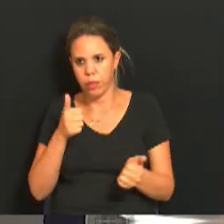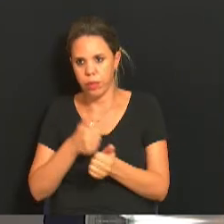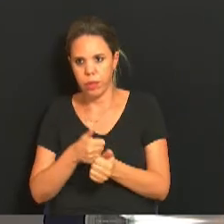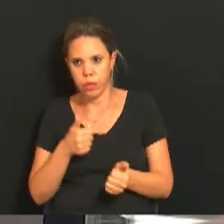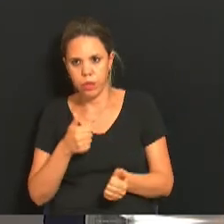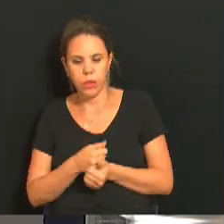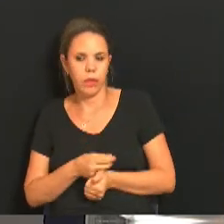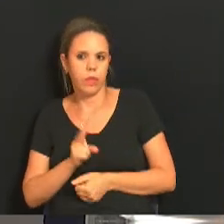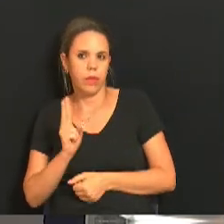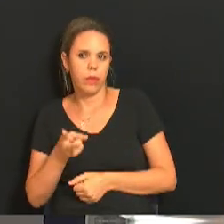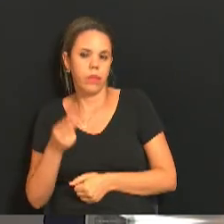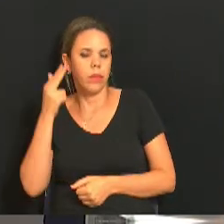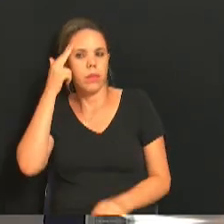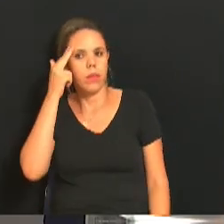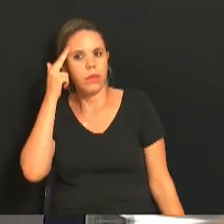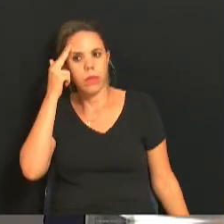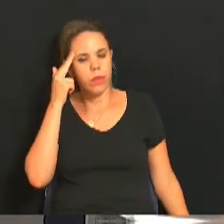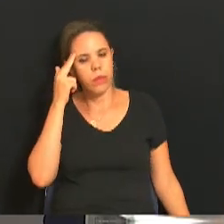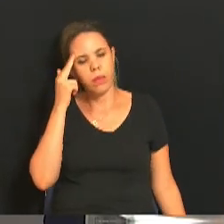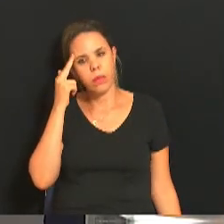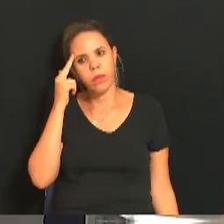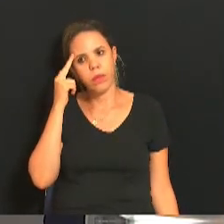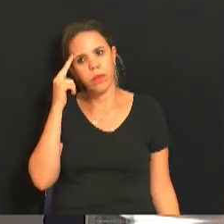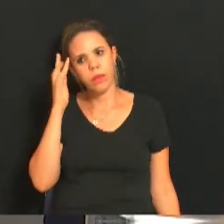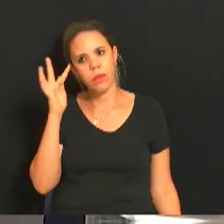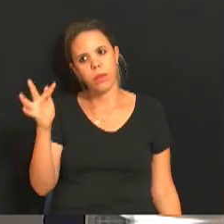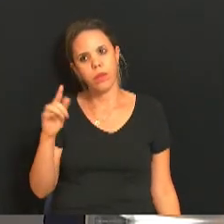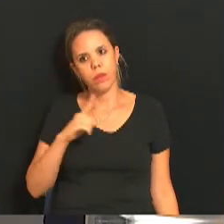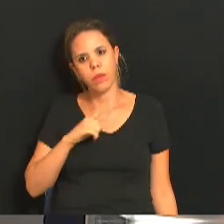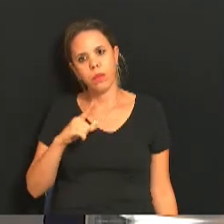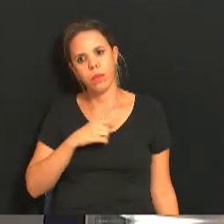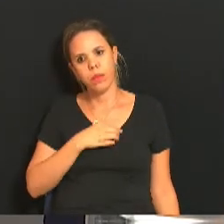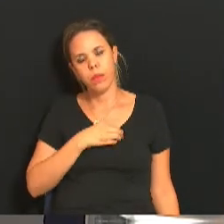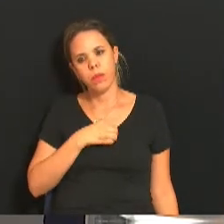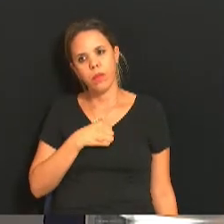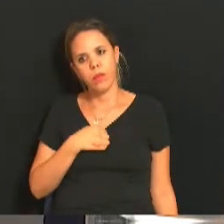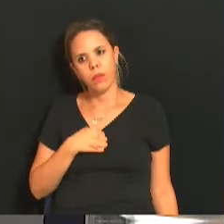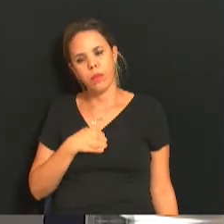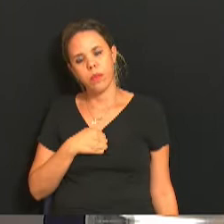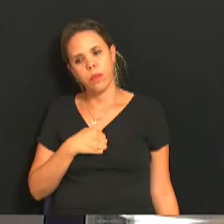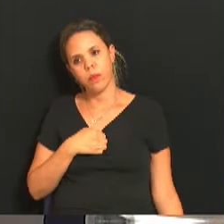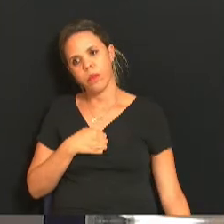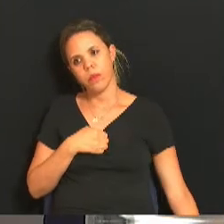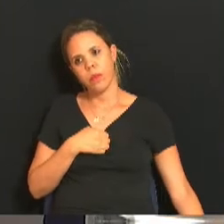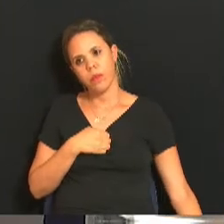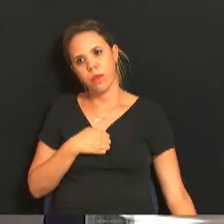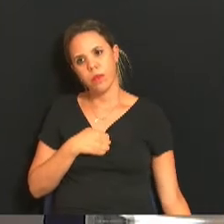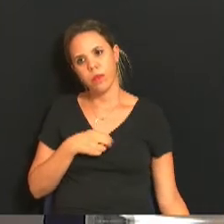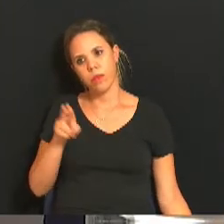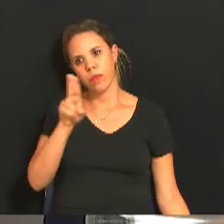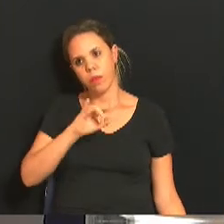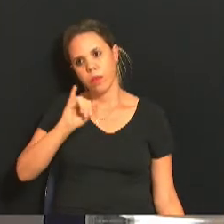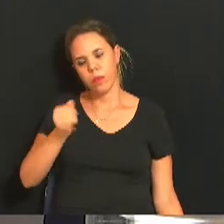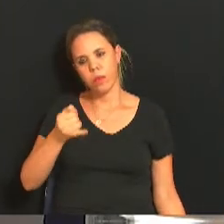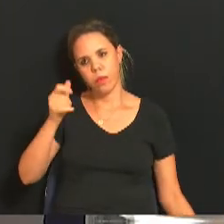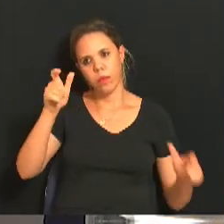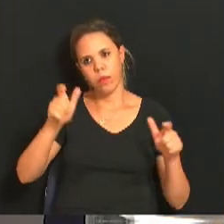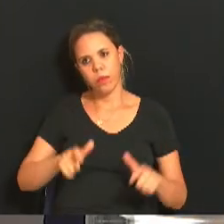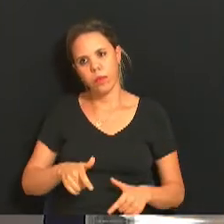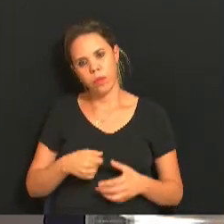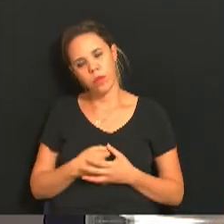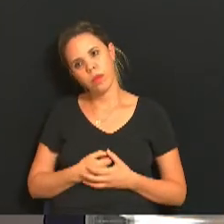sempre sonhou de um dia ter alguma coisa que processo utilização para aquele terreno